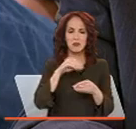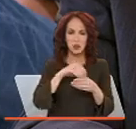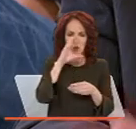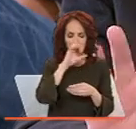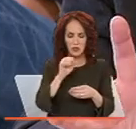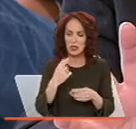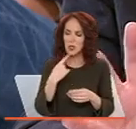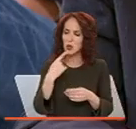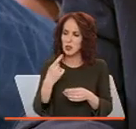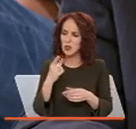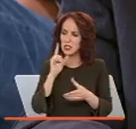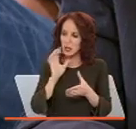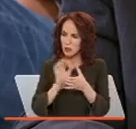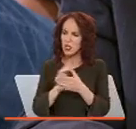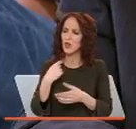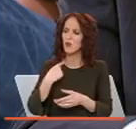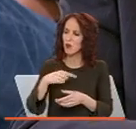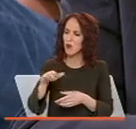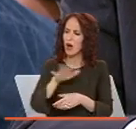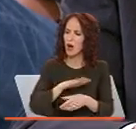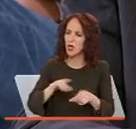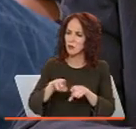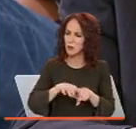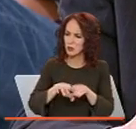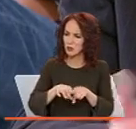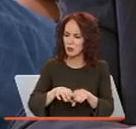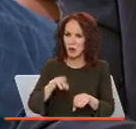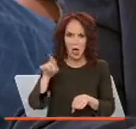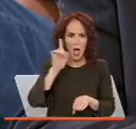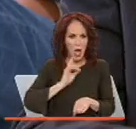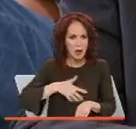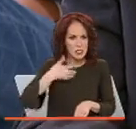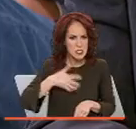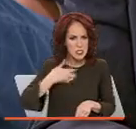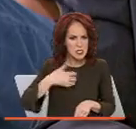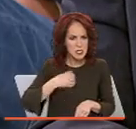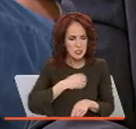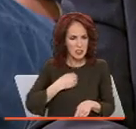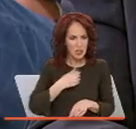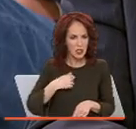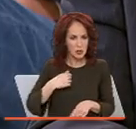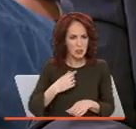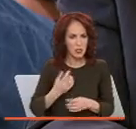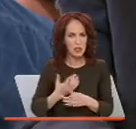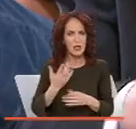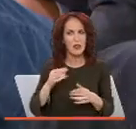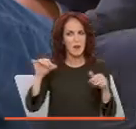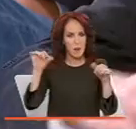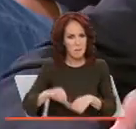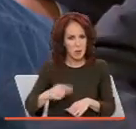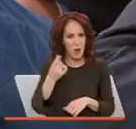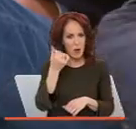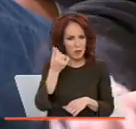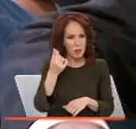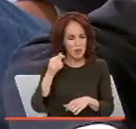eu disse que ia para o governo, ela ficou danada comigo. Até sob o ponto de vista financeiro, foi um rombo. E então disse, mas